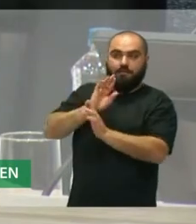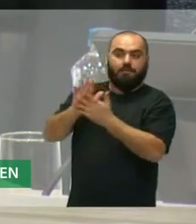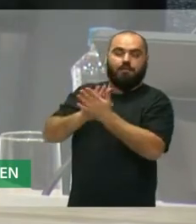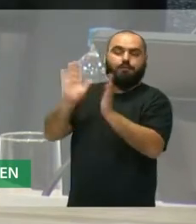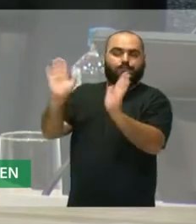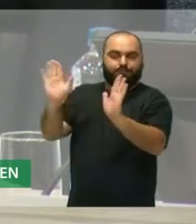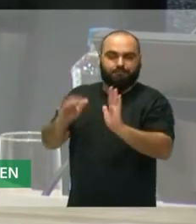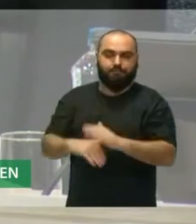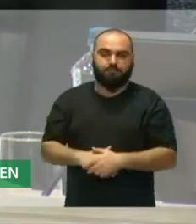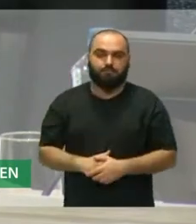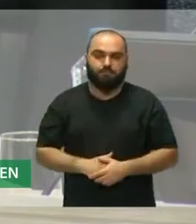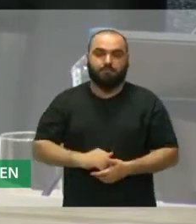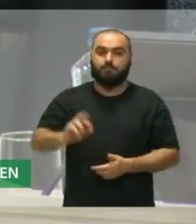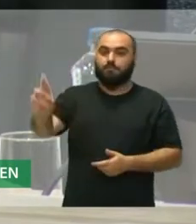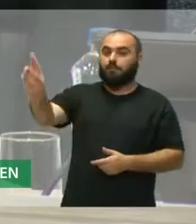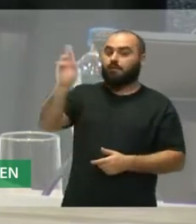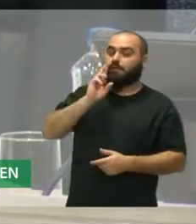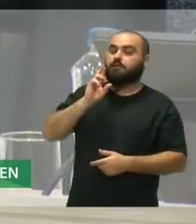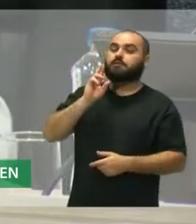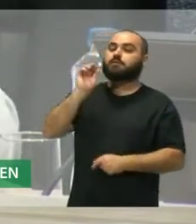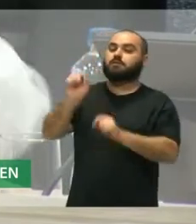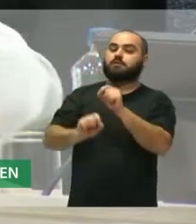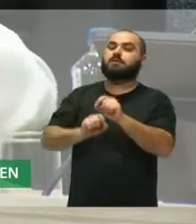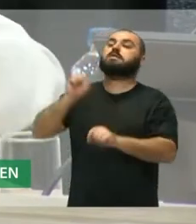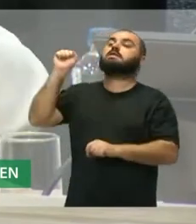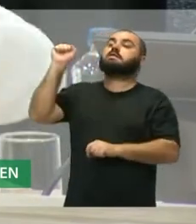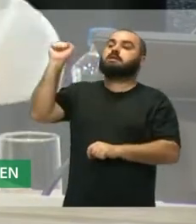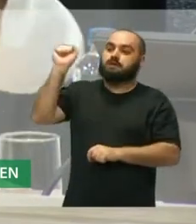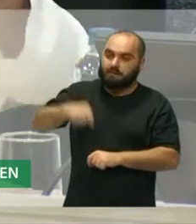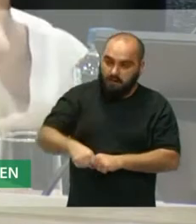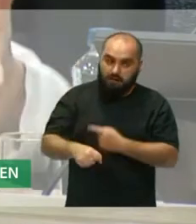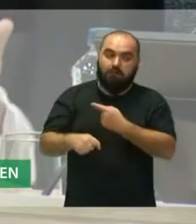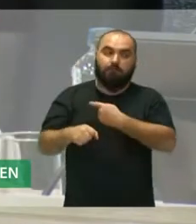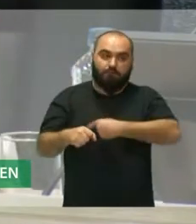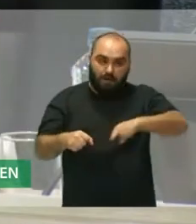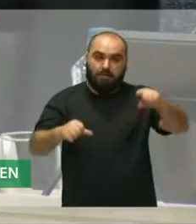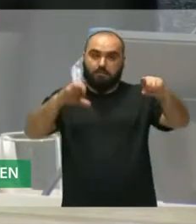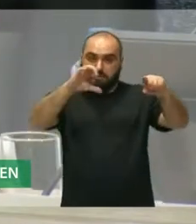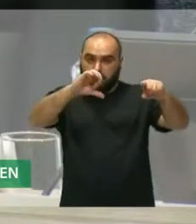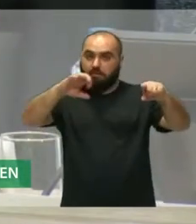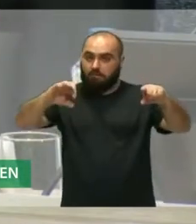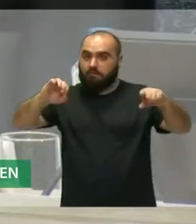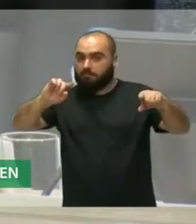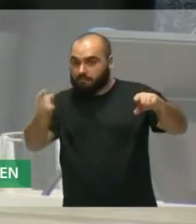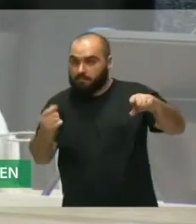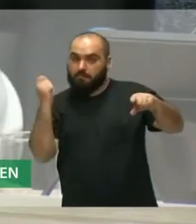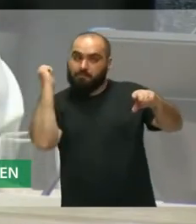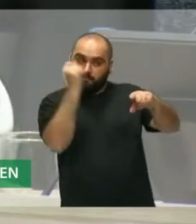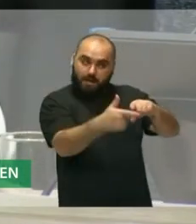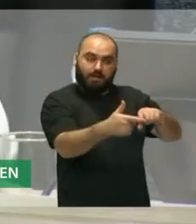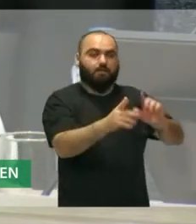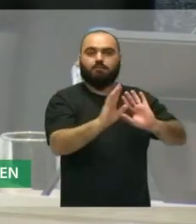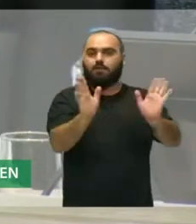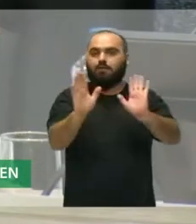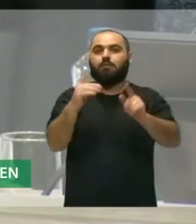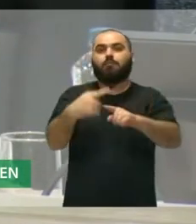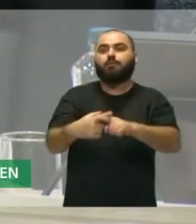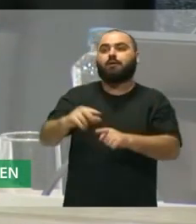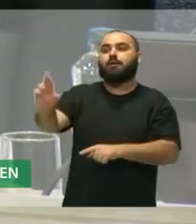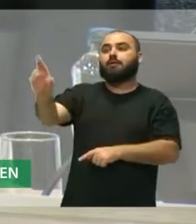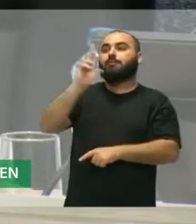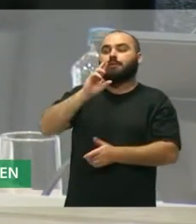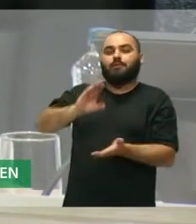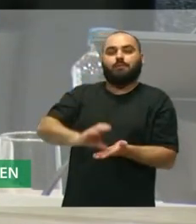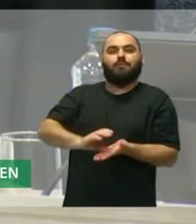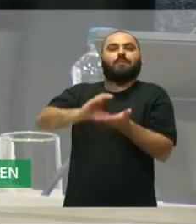que nós não recebemos resposta no sentido assim, sim, vamos aportar os 900 mil. Porque a resposta que veio do